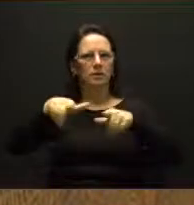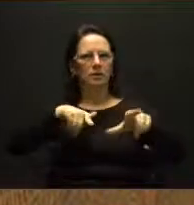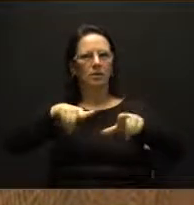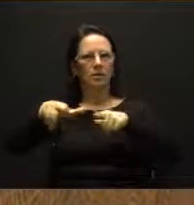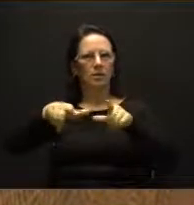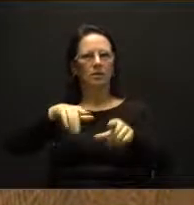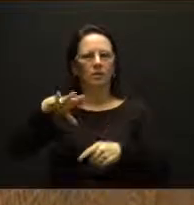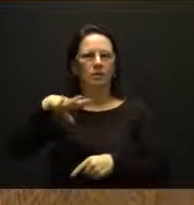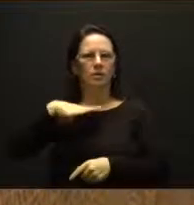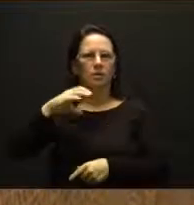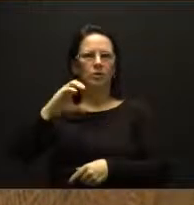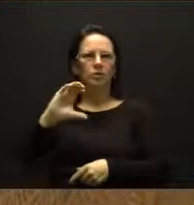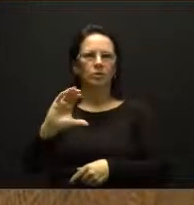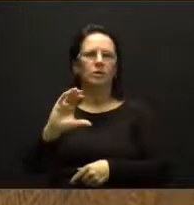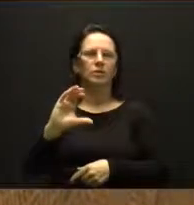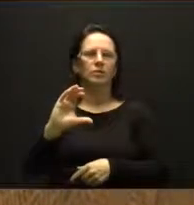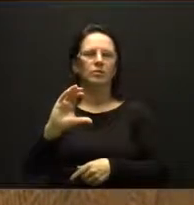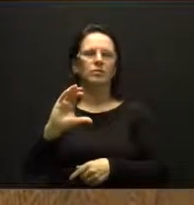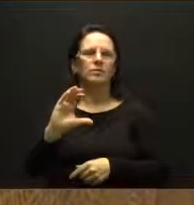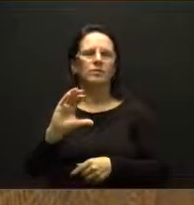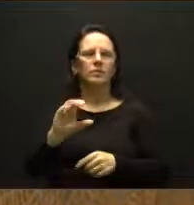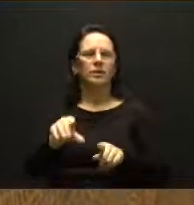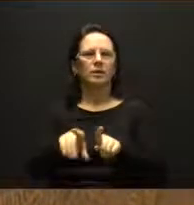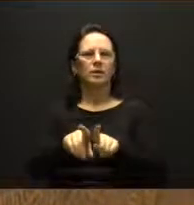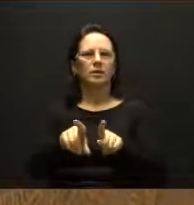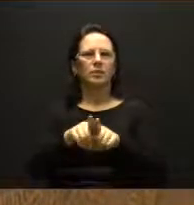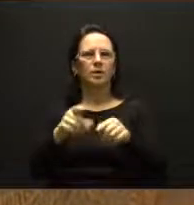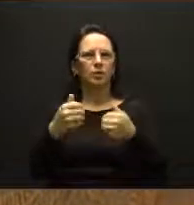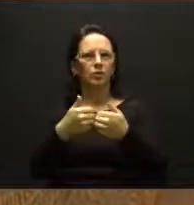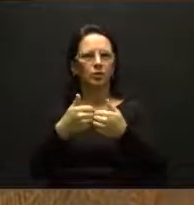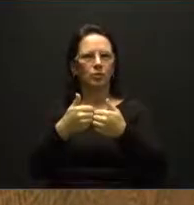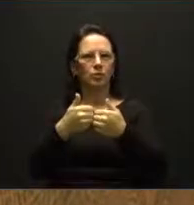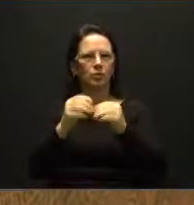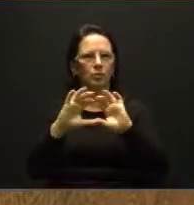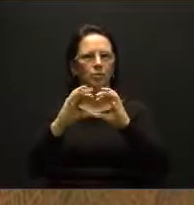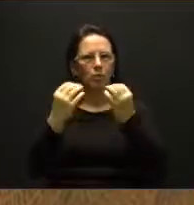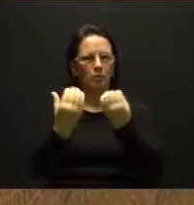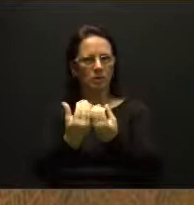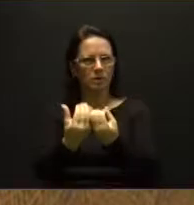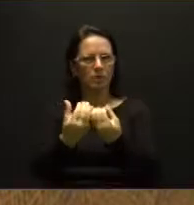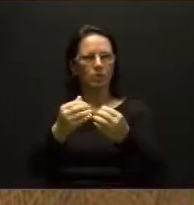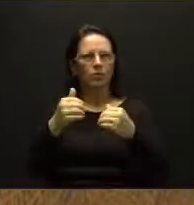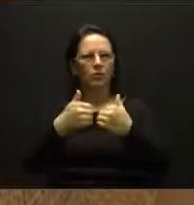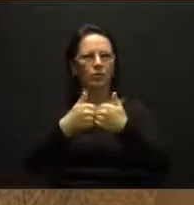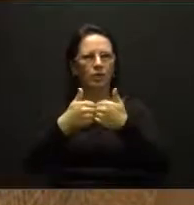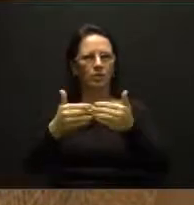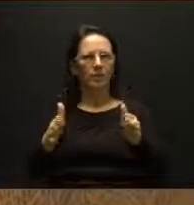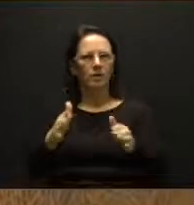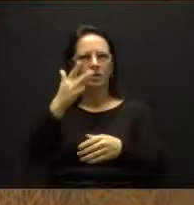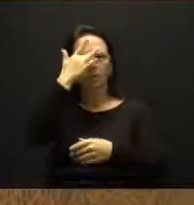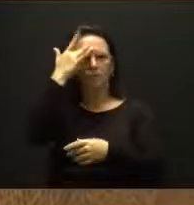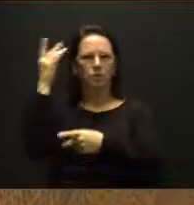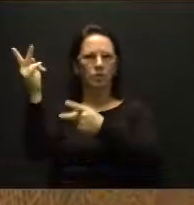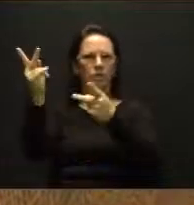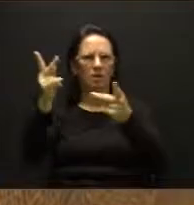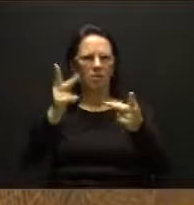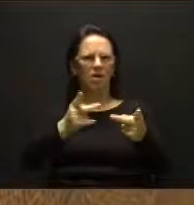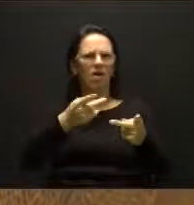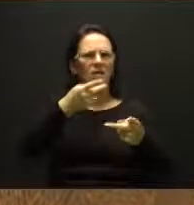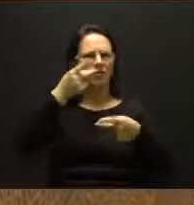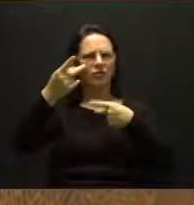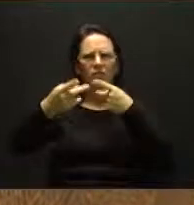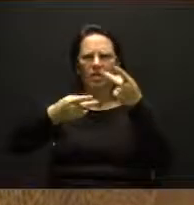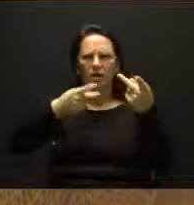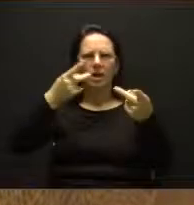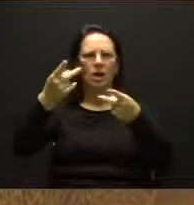que o levaram a propor a abertura dessa comissão todos os presentes se manifestaram apresentando as